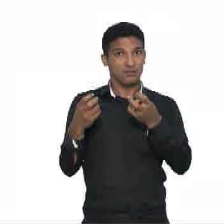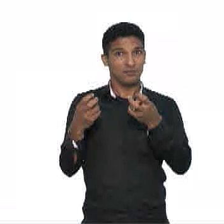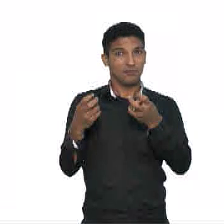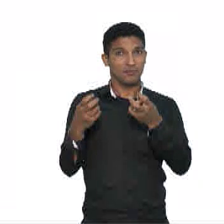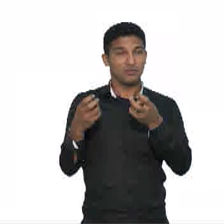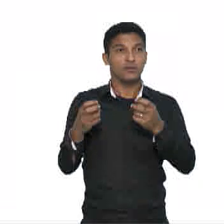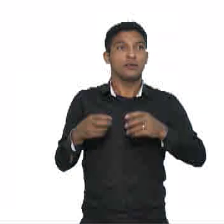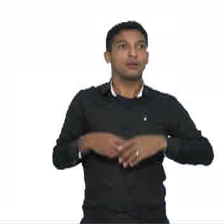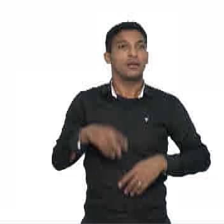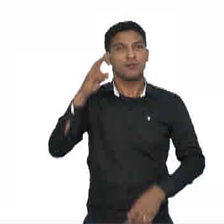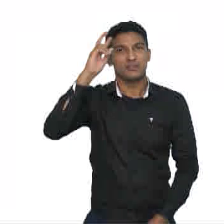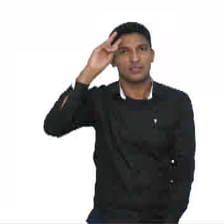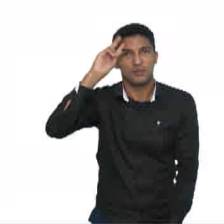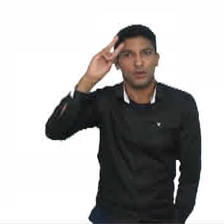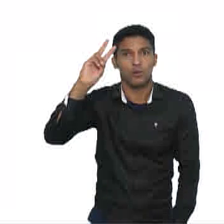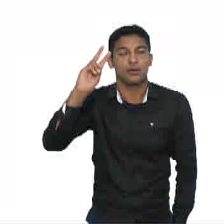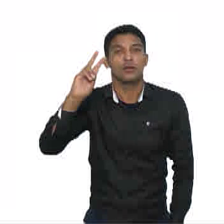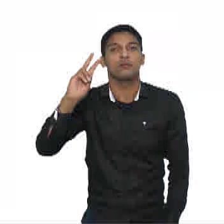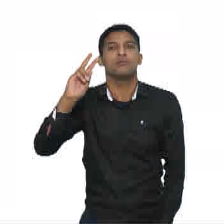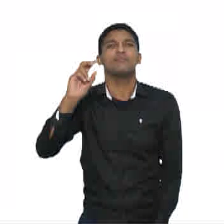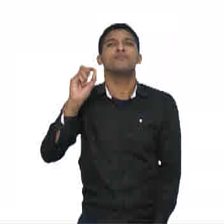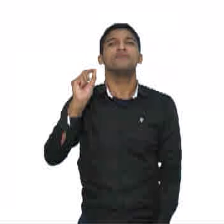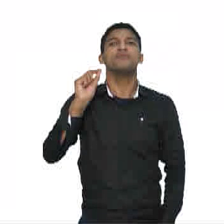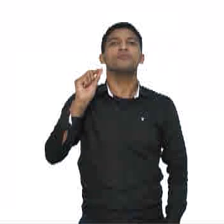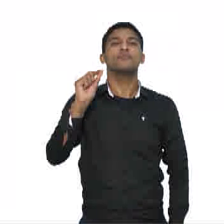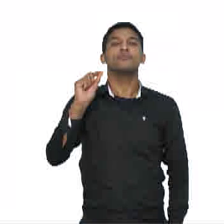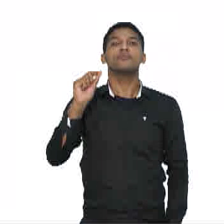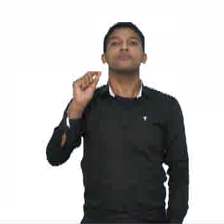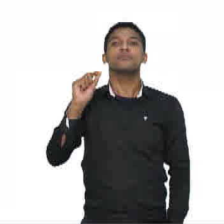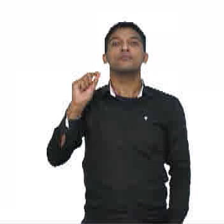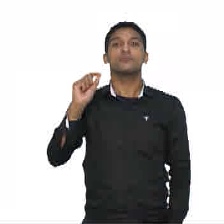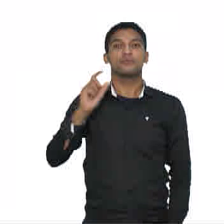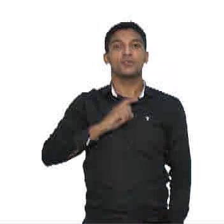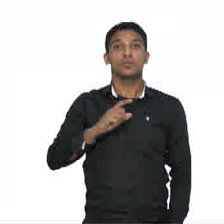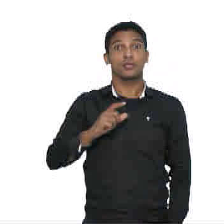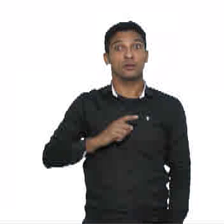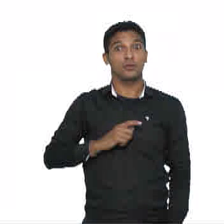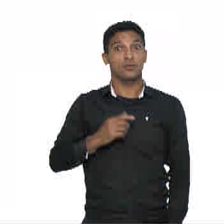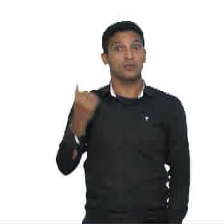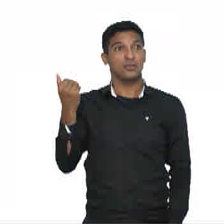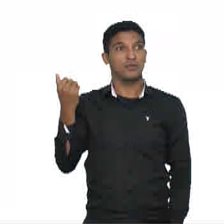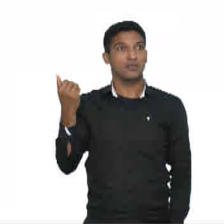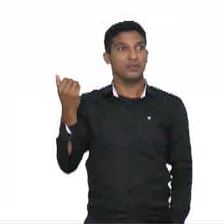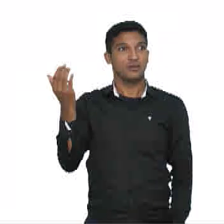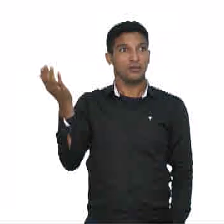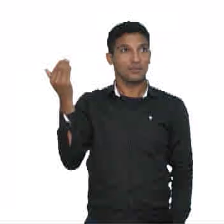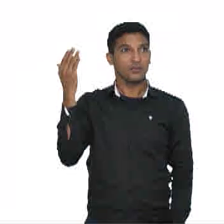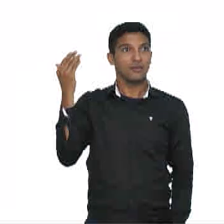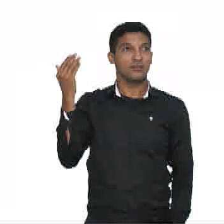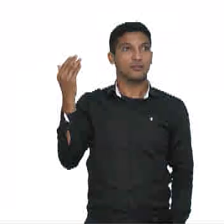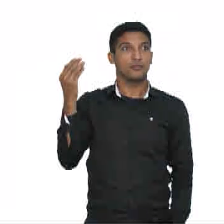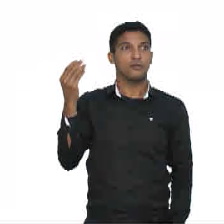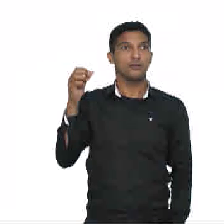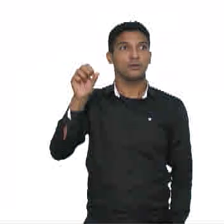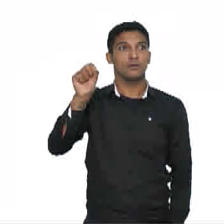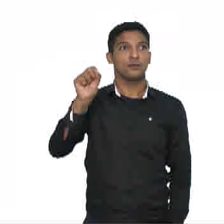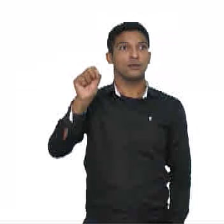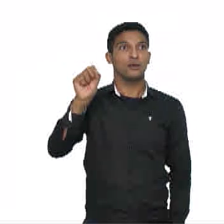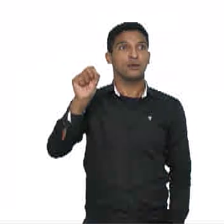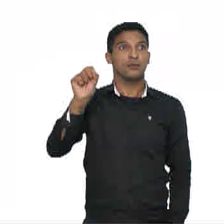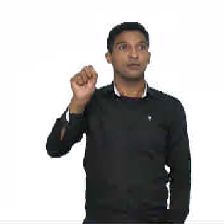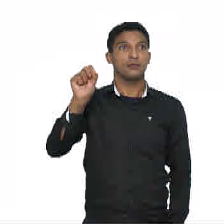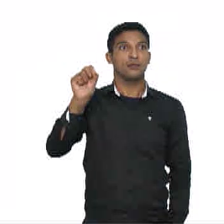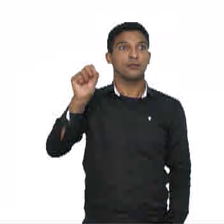argumenta, para continuar aí a construção da ideia, que considera espécies silvestres e espécies cultivadas, que as